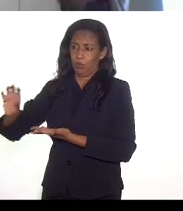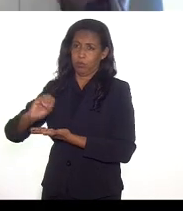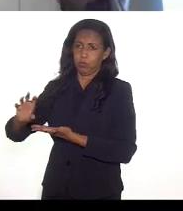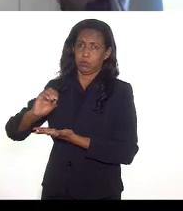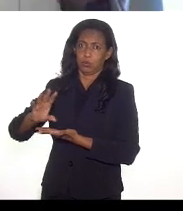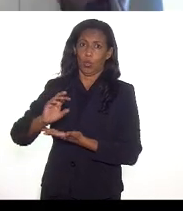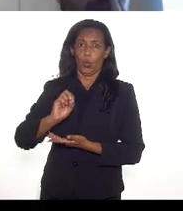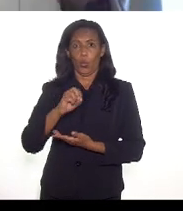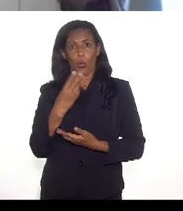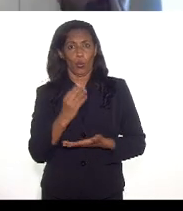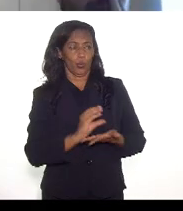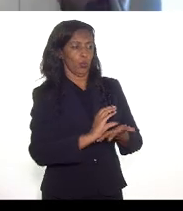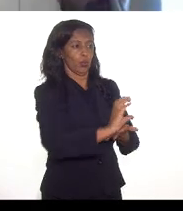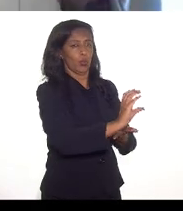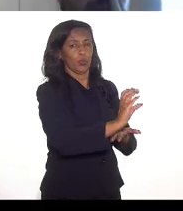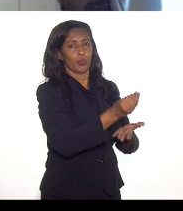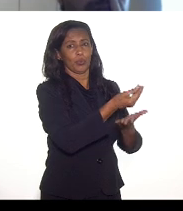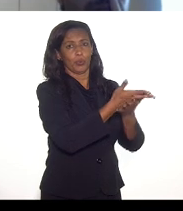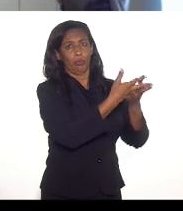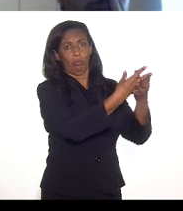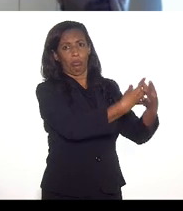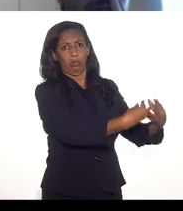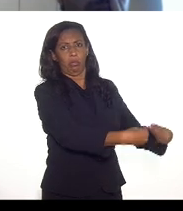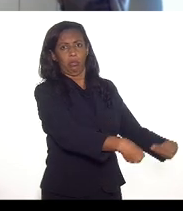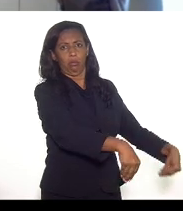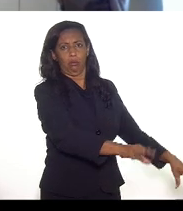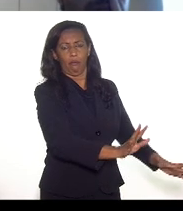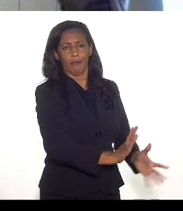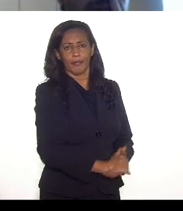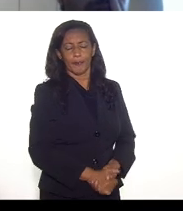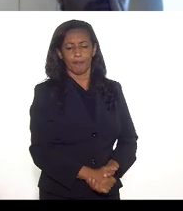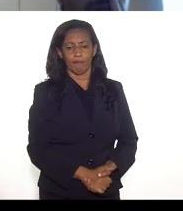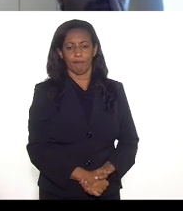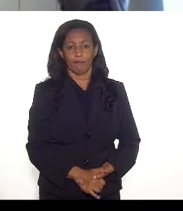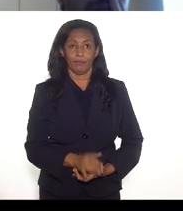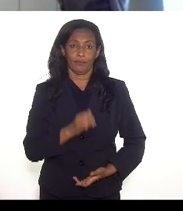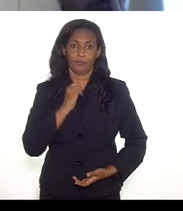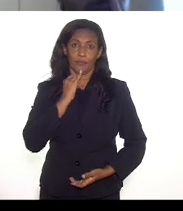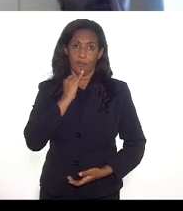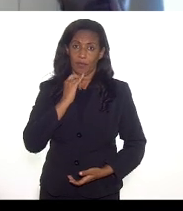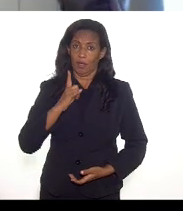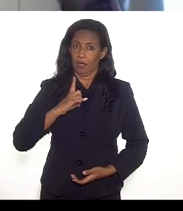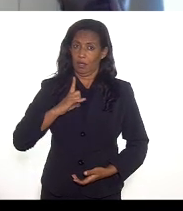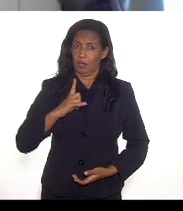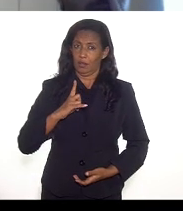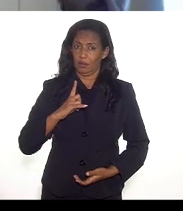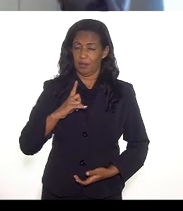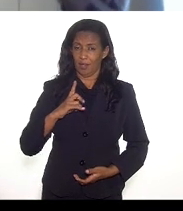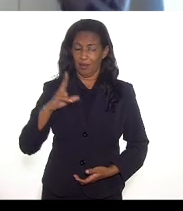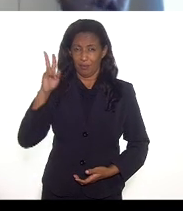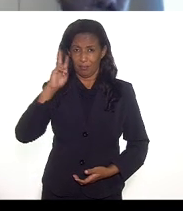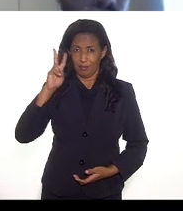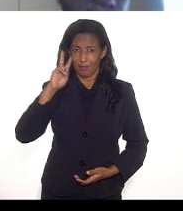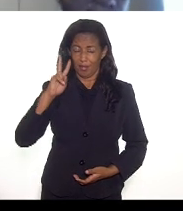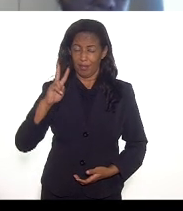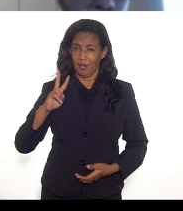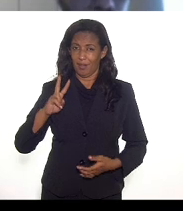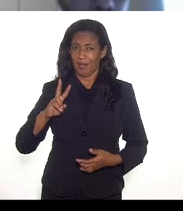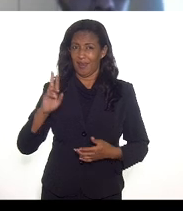se presta a se perder pelo ralo. Infelizmente, a gente tem um histórico muito ruim de